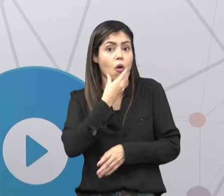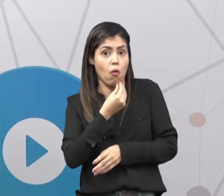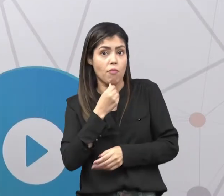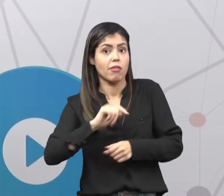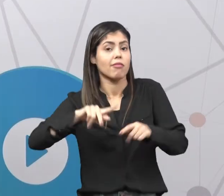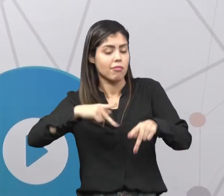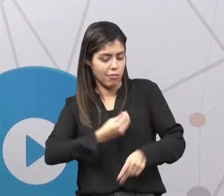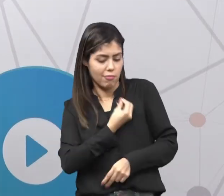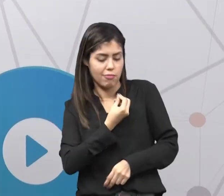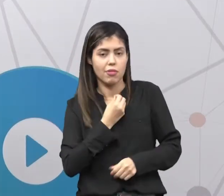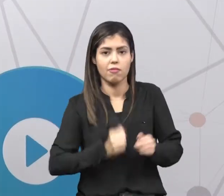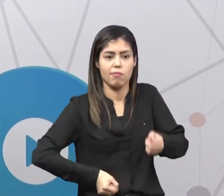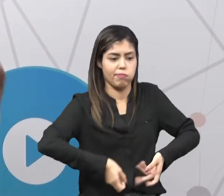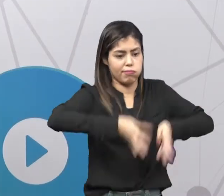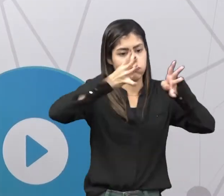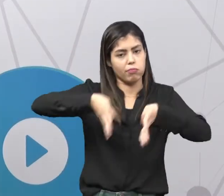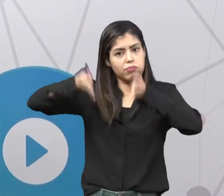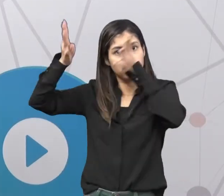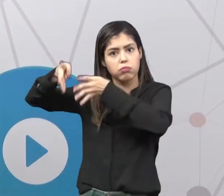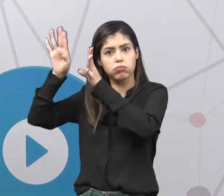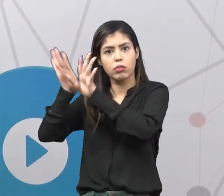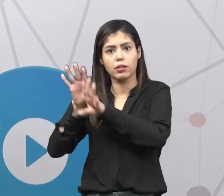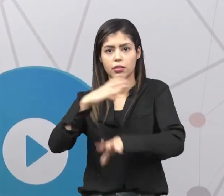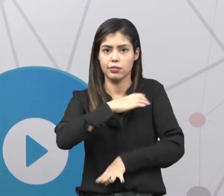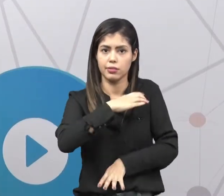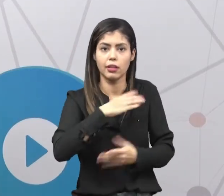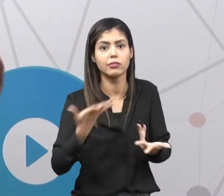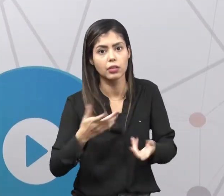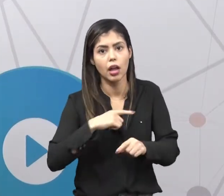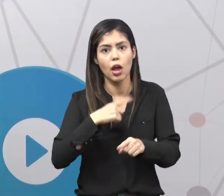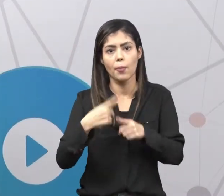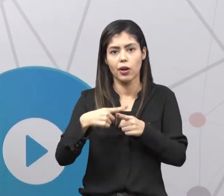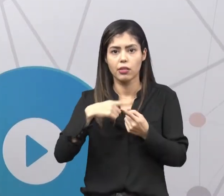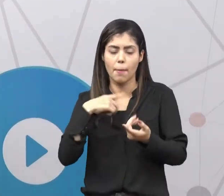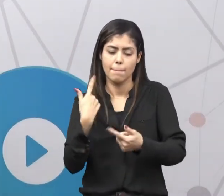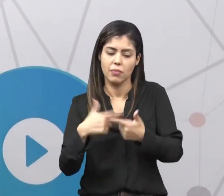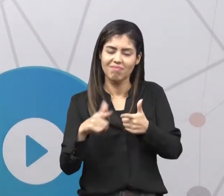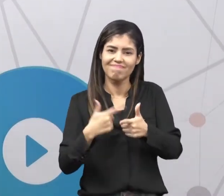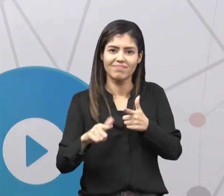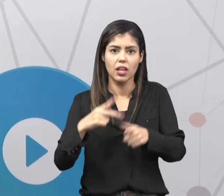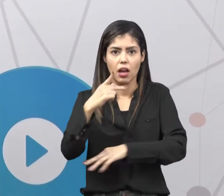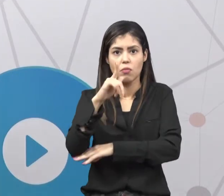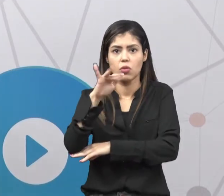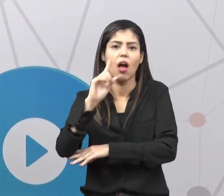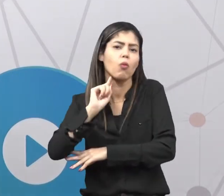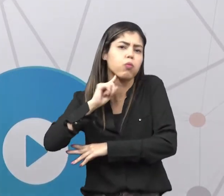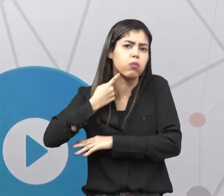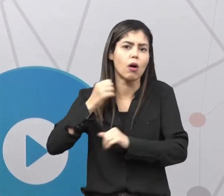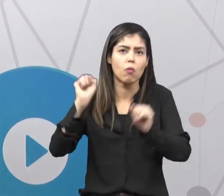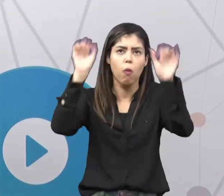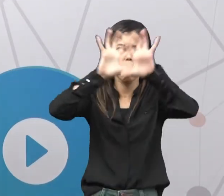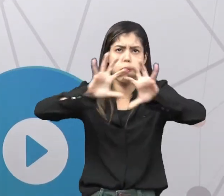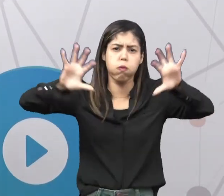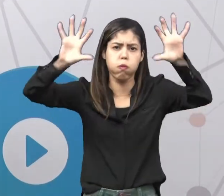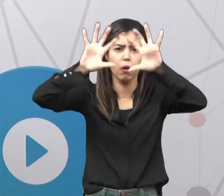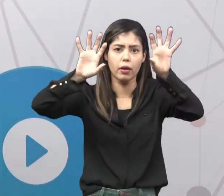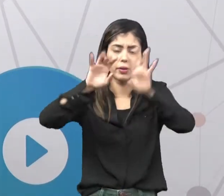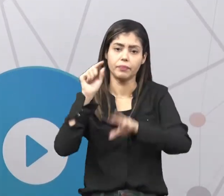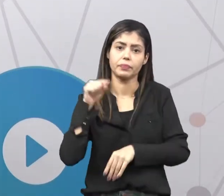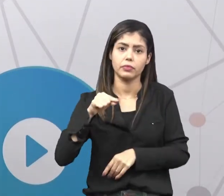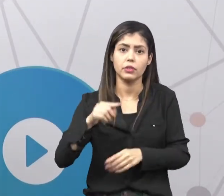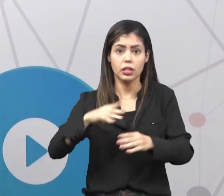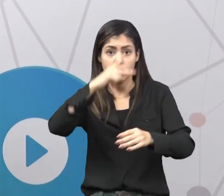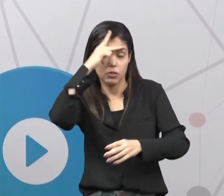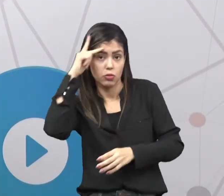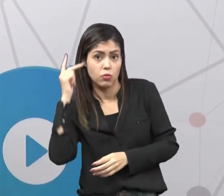com essa contaminação de poluição sonora, poluição dos gases carbônicos. Então, a gente percebe que as pessoas